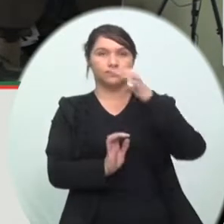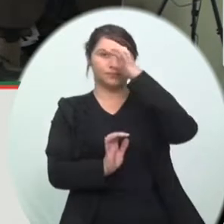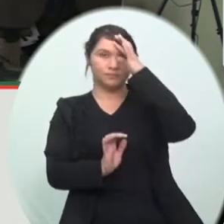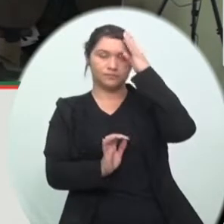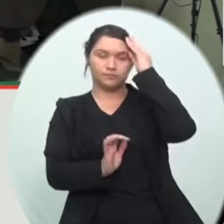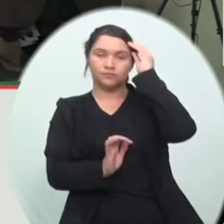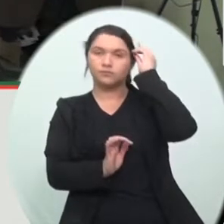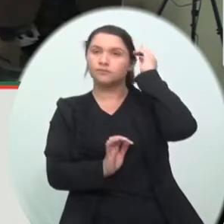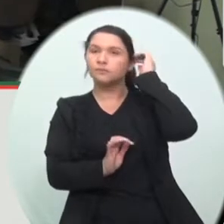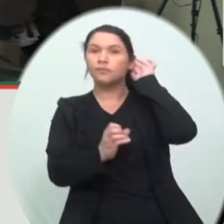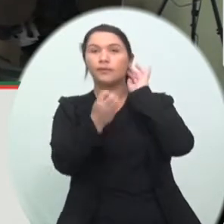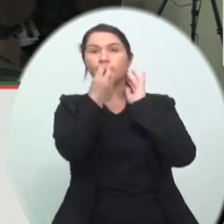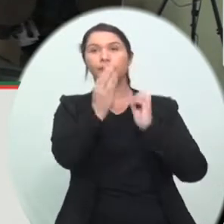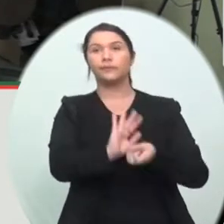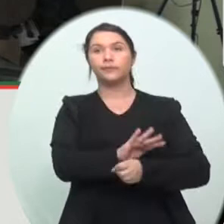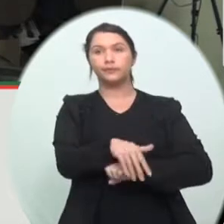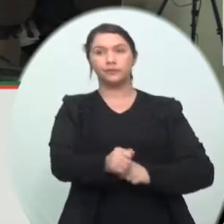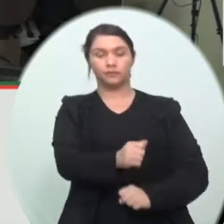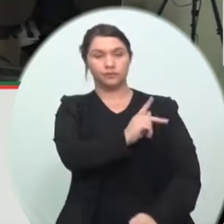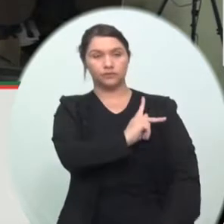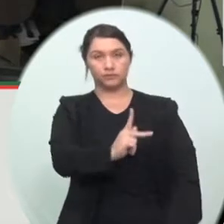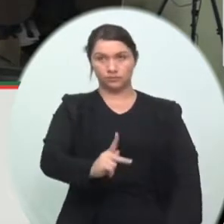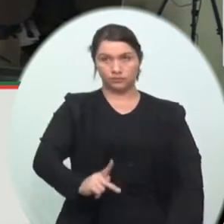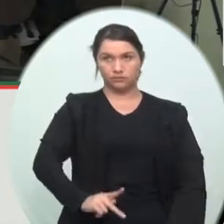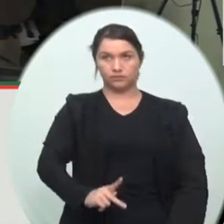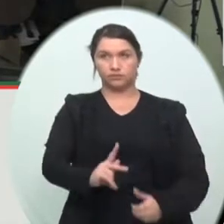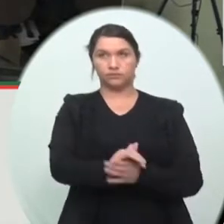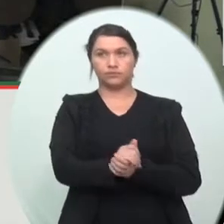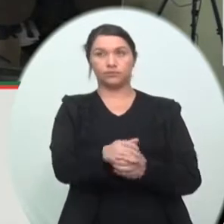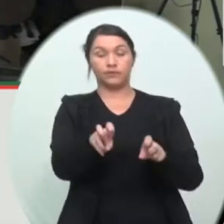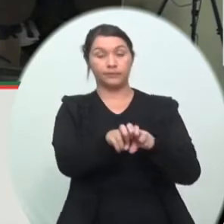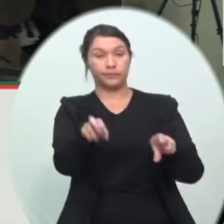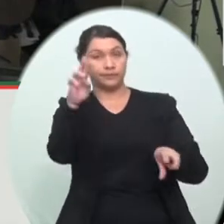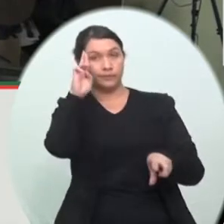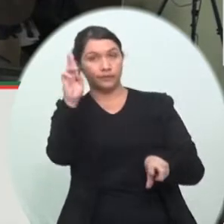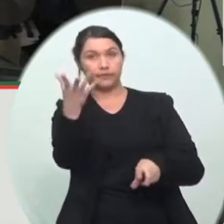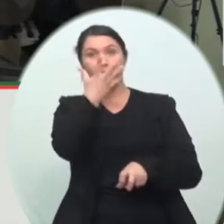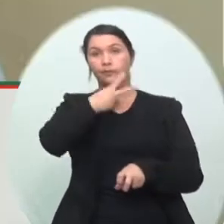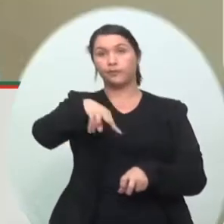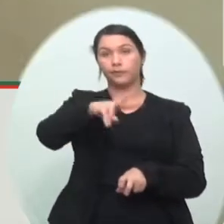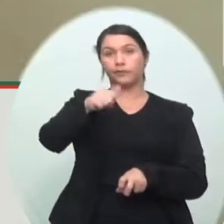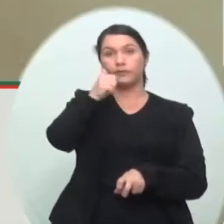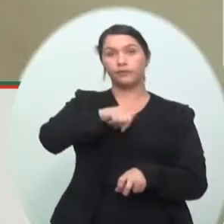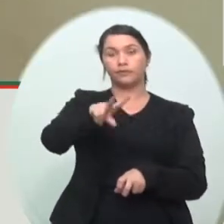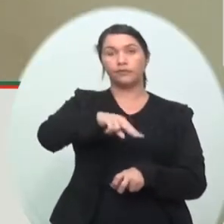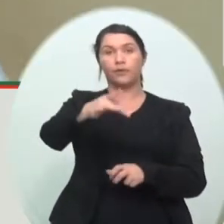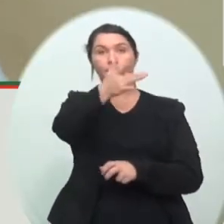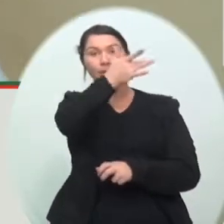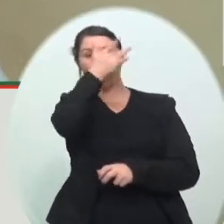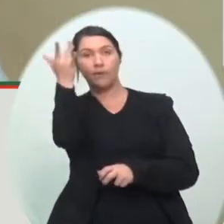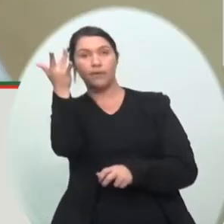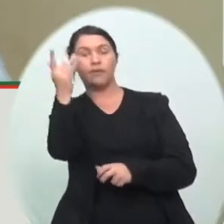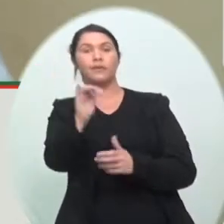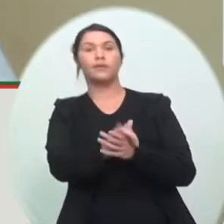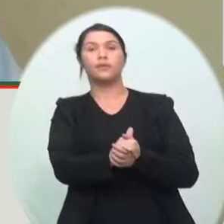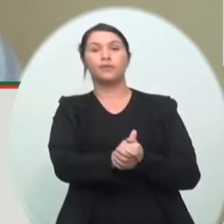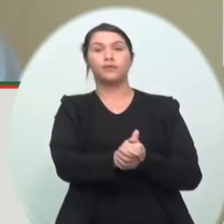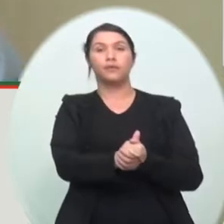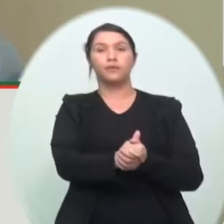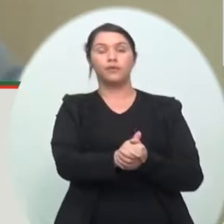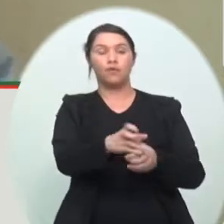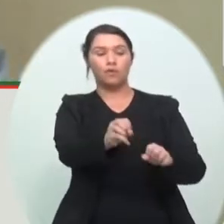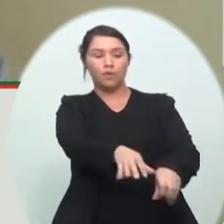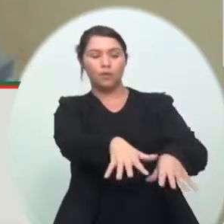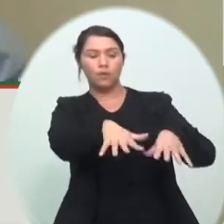Boa noite, senhor presidente, mesa, vereadores e vereadoras, um público para lá de qualificado que nos assiste hoje na